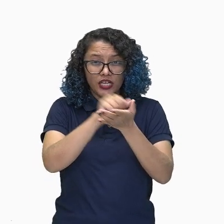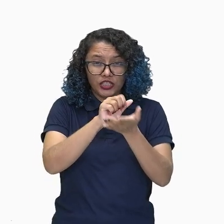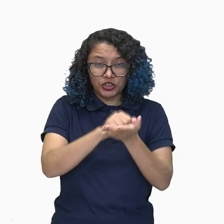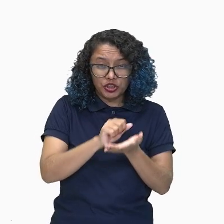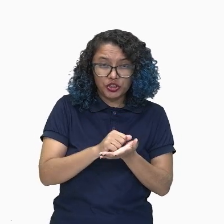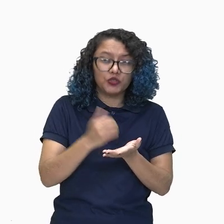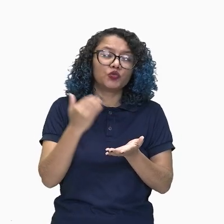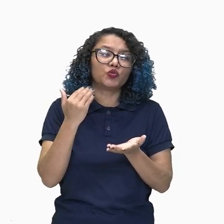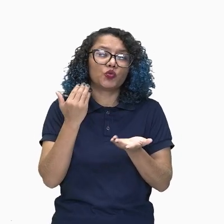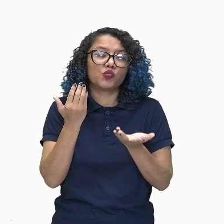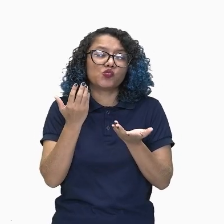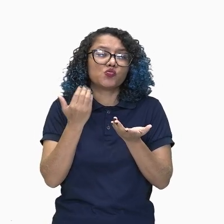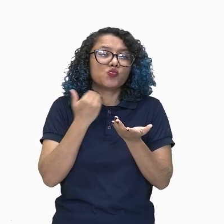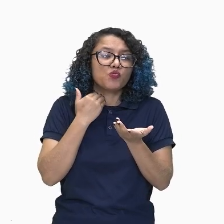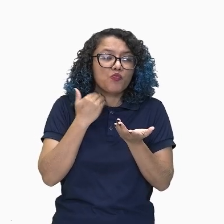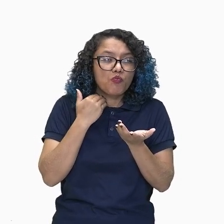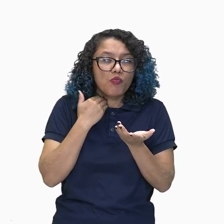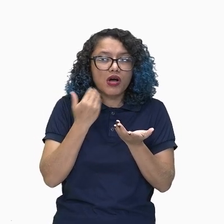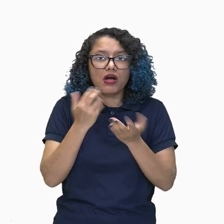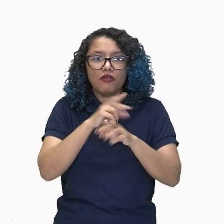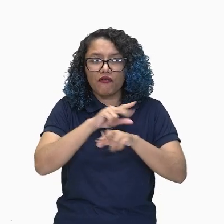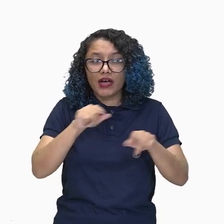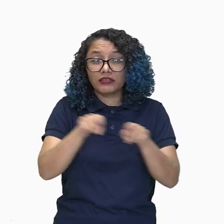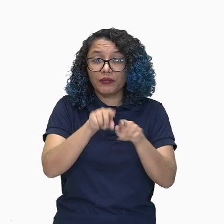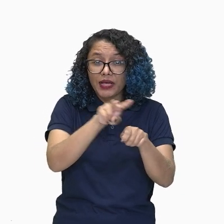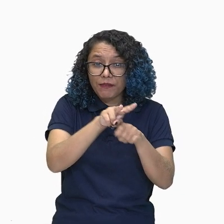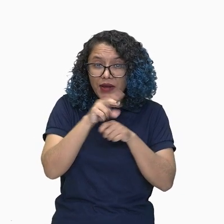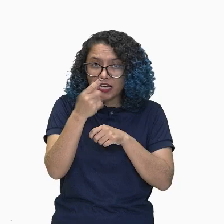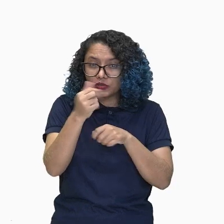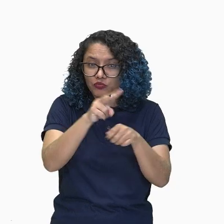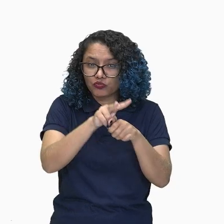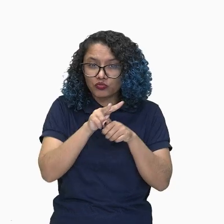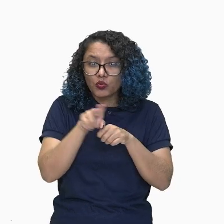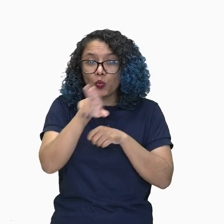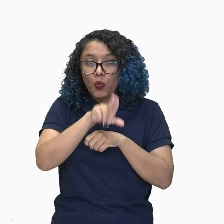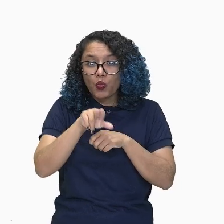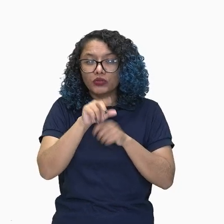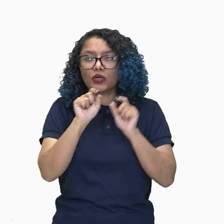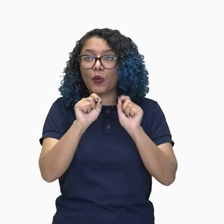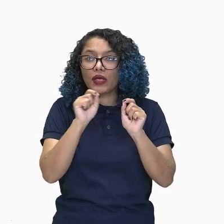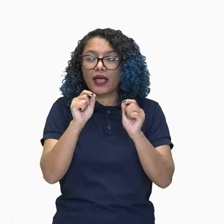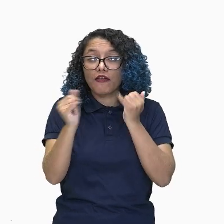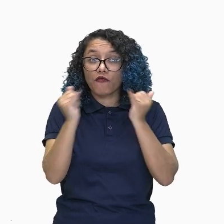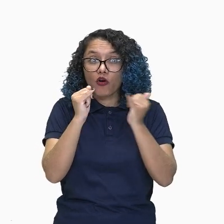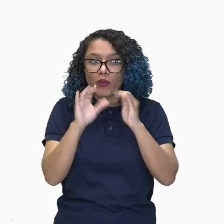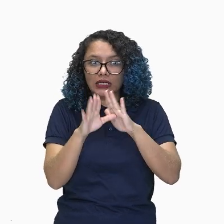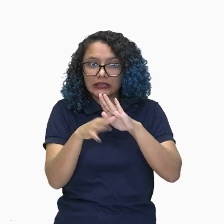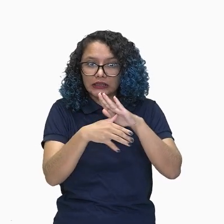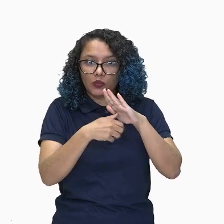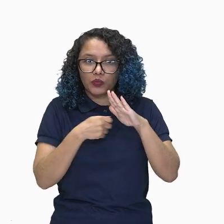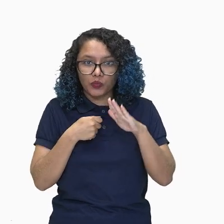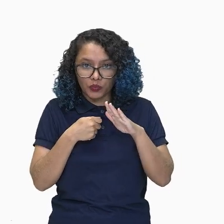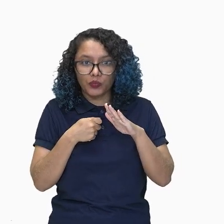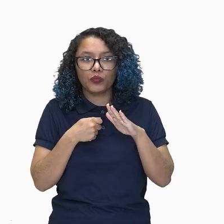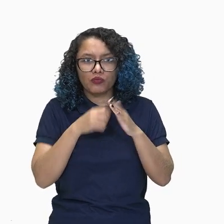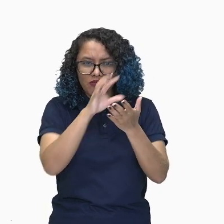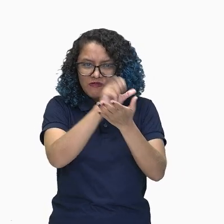ou realizações de empréstimos usando os dados pessoais roubados têm sido registrados